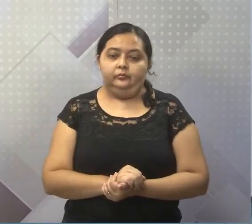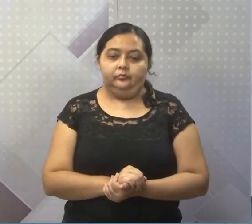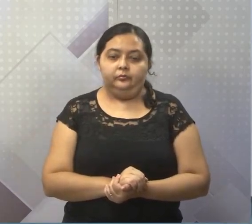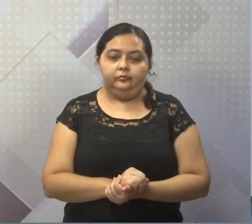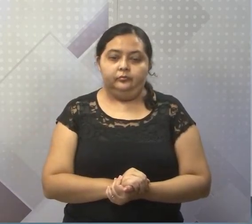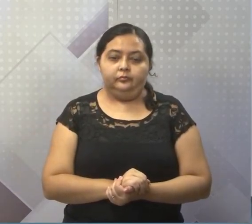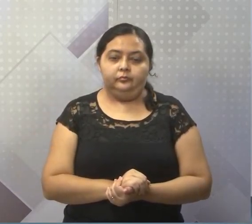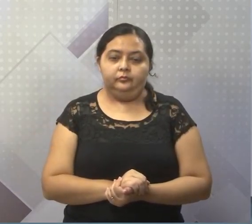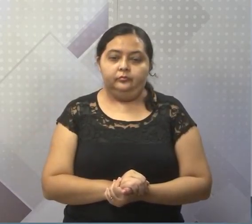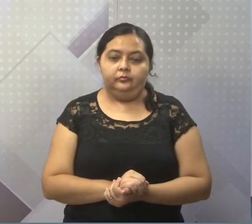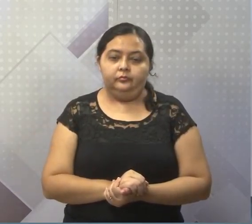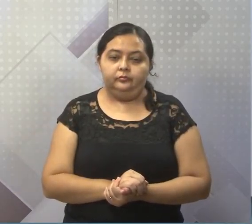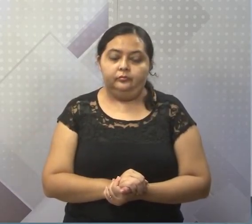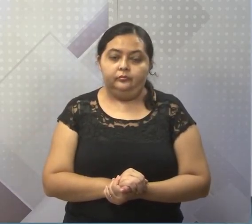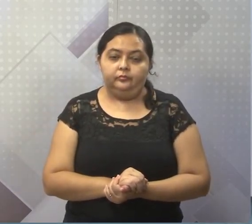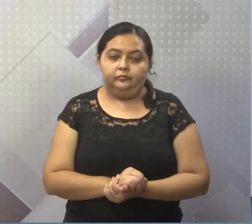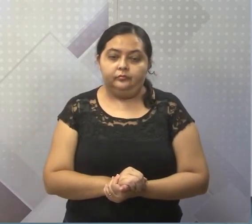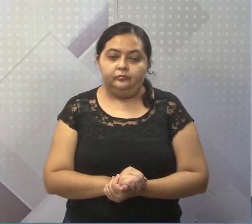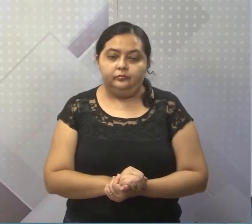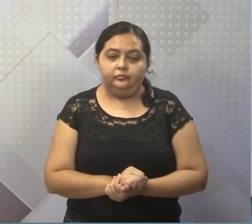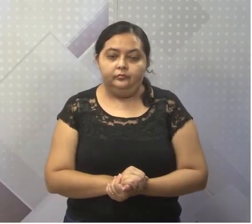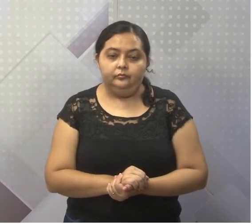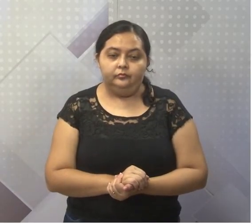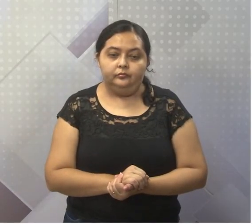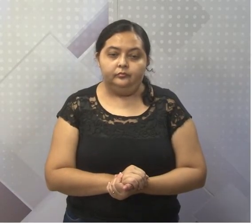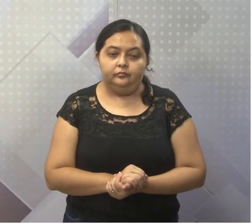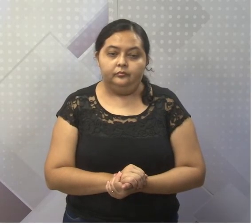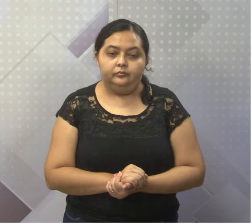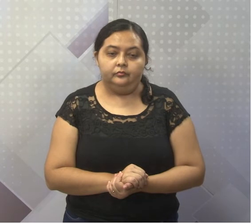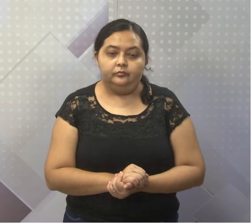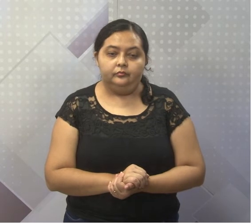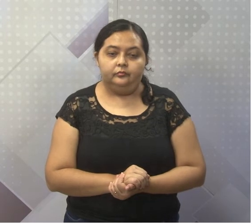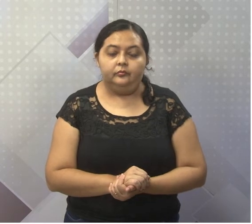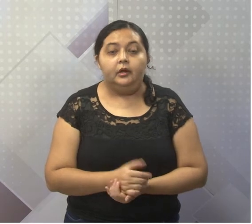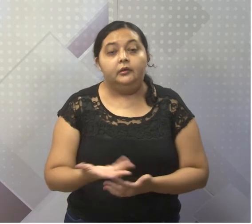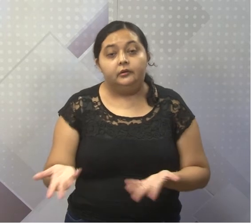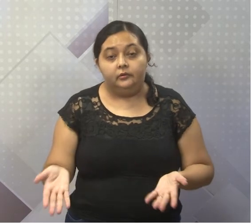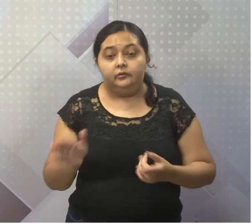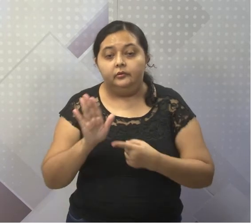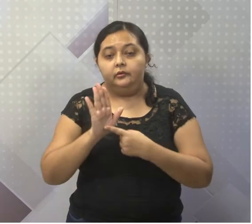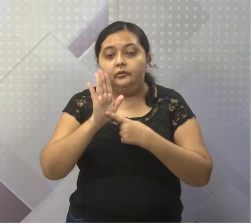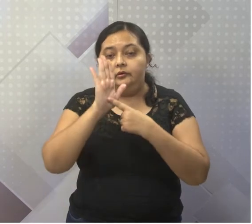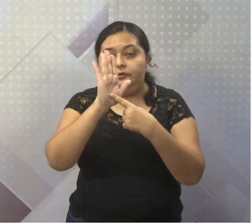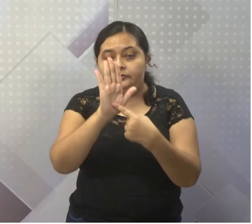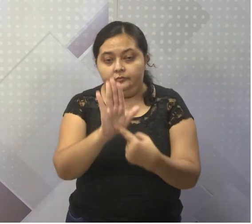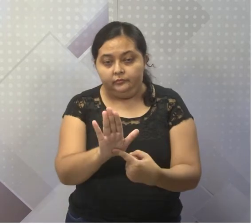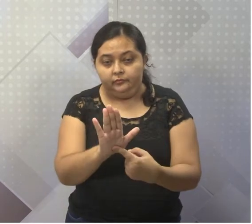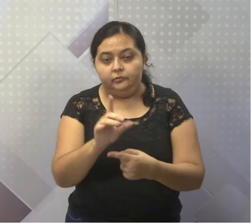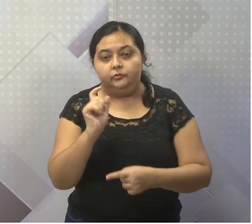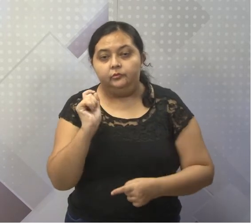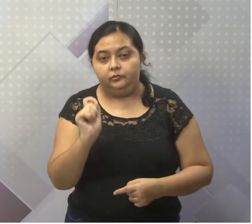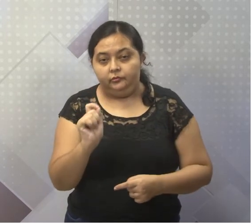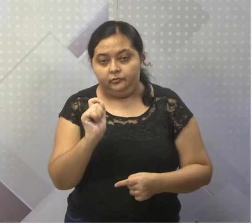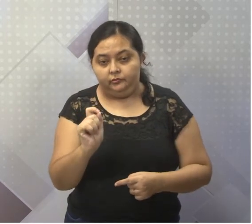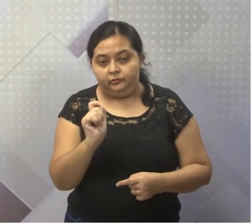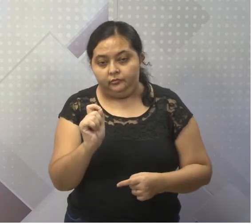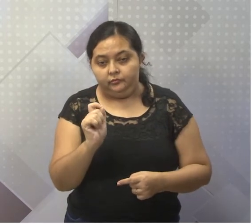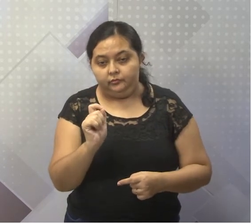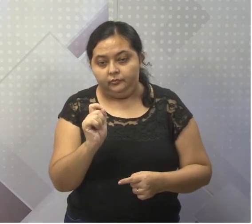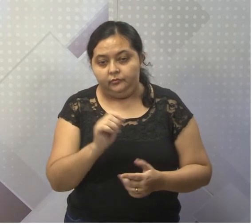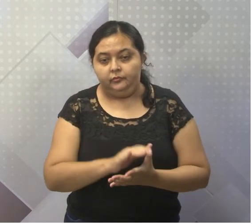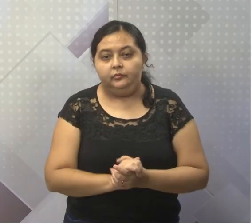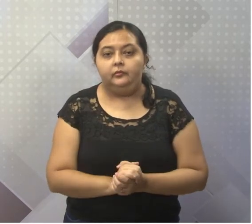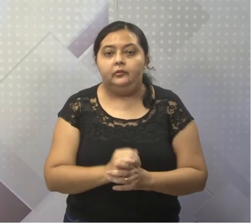volta para cá Olha só isso se refletiu ainda na recriar recriação de